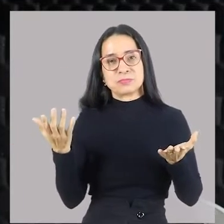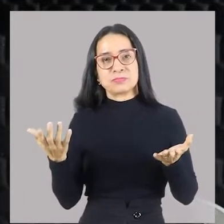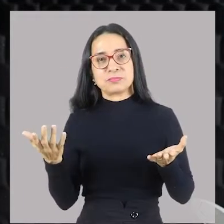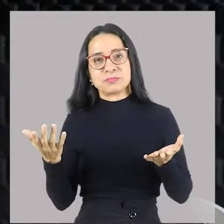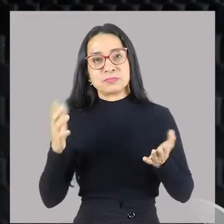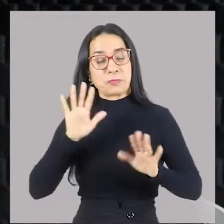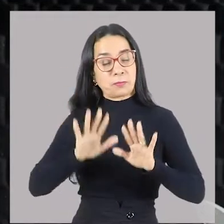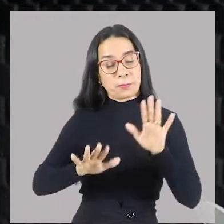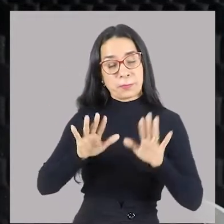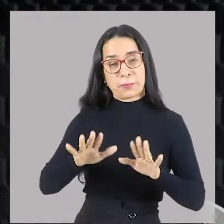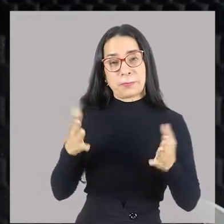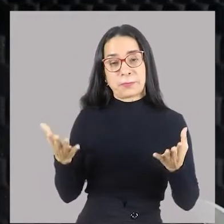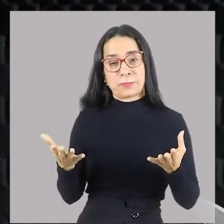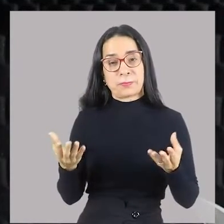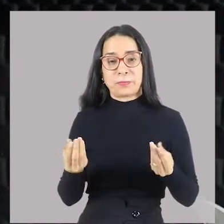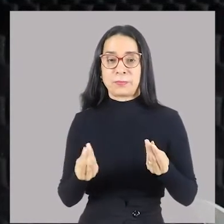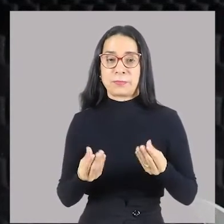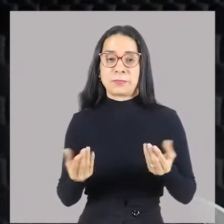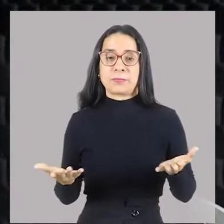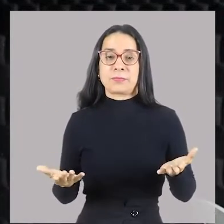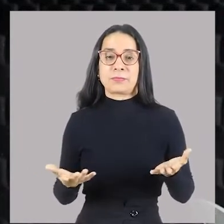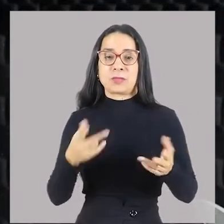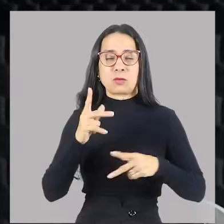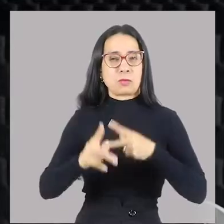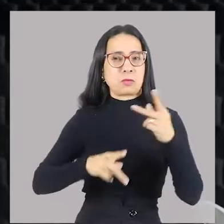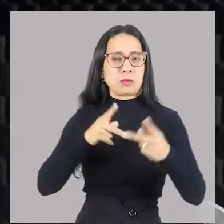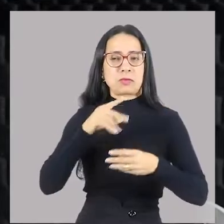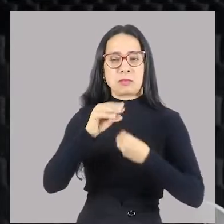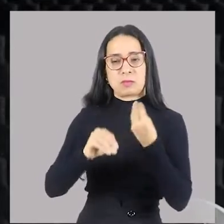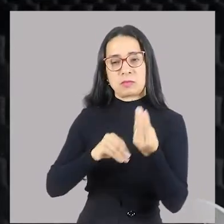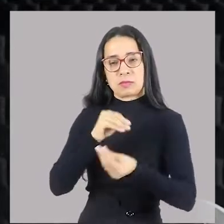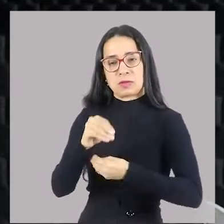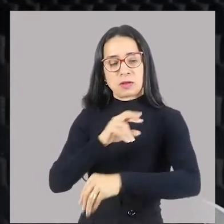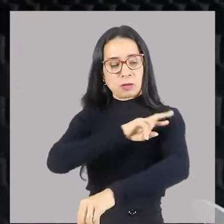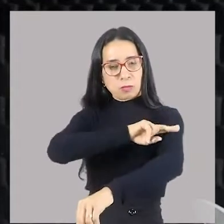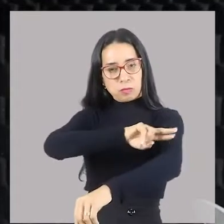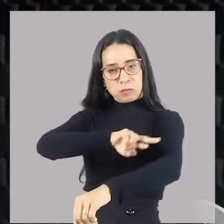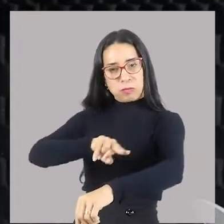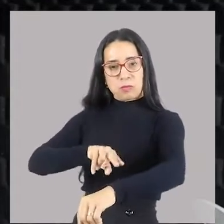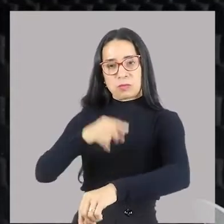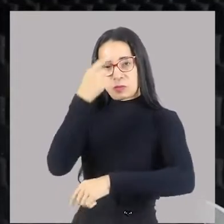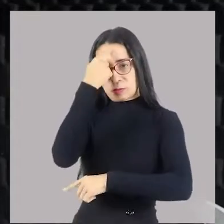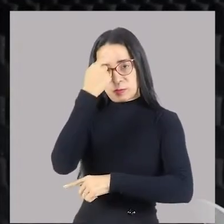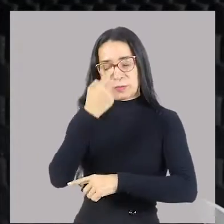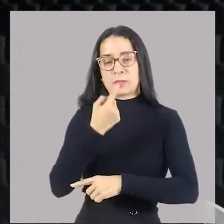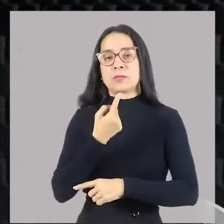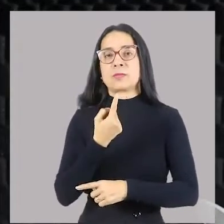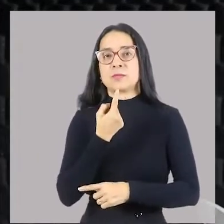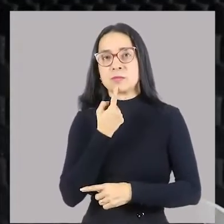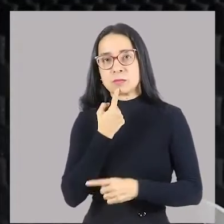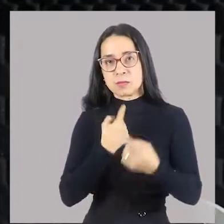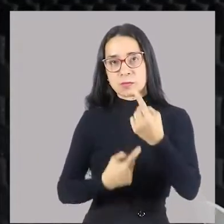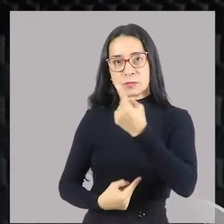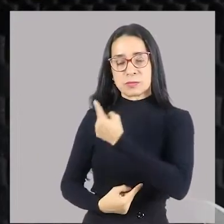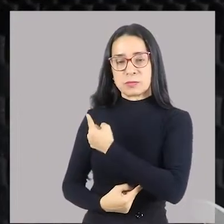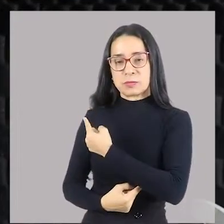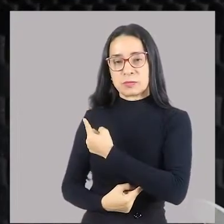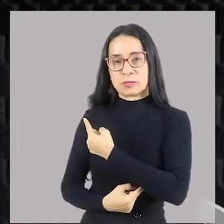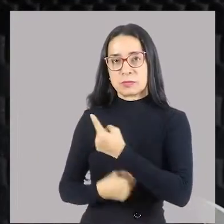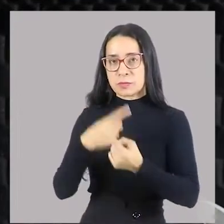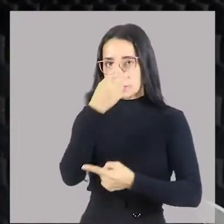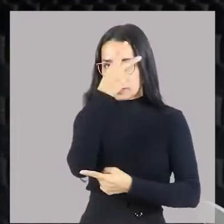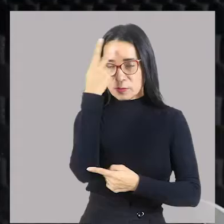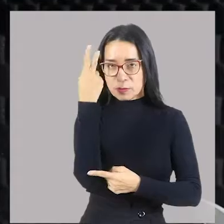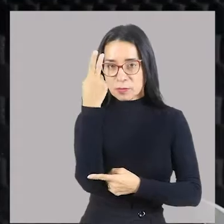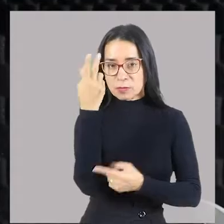vai dependendo muito, né? Então, população miscigenada. Aqui nós temos, né, a imagem, muitas pessoas,